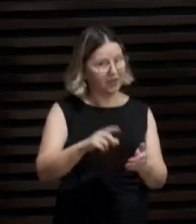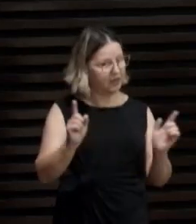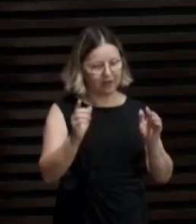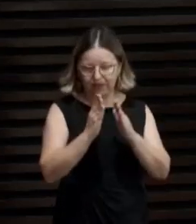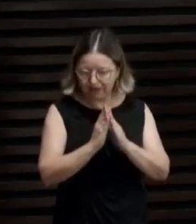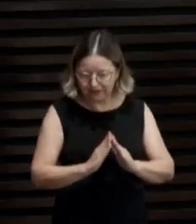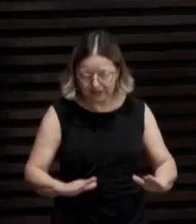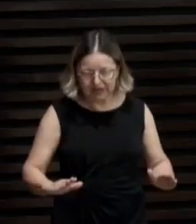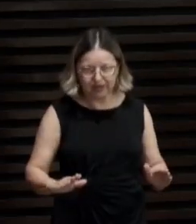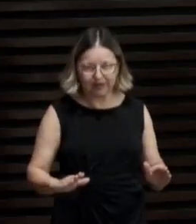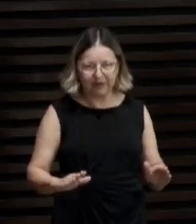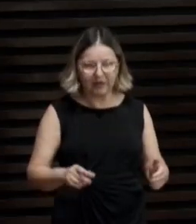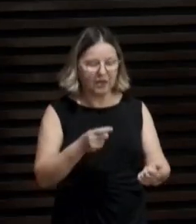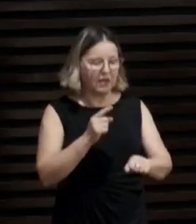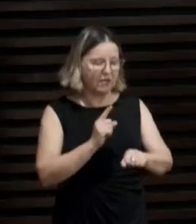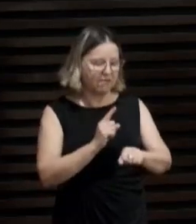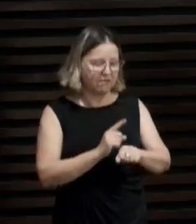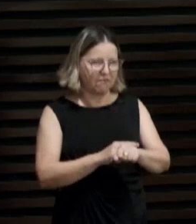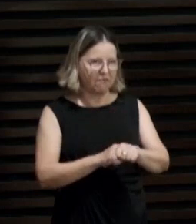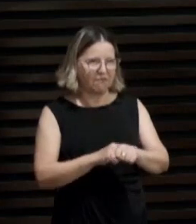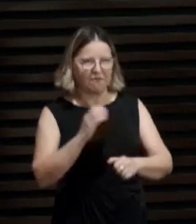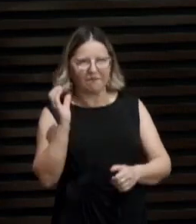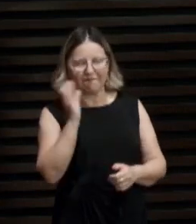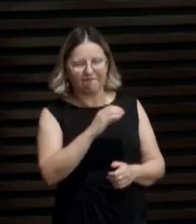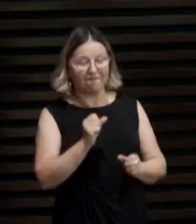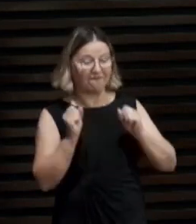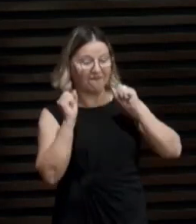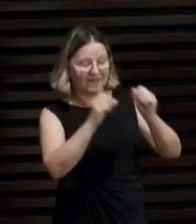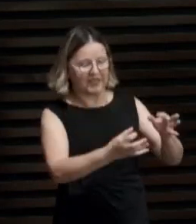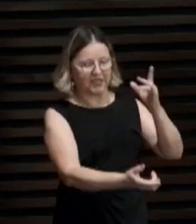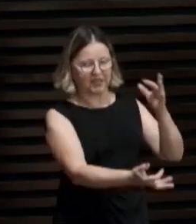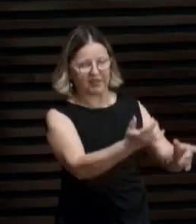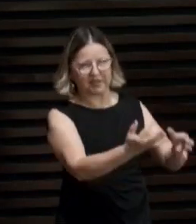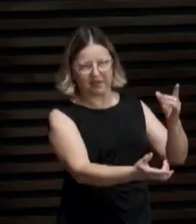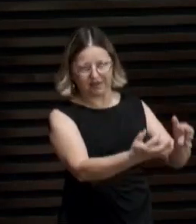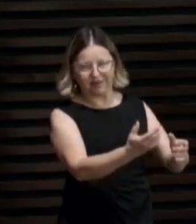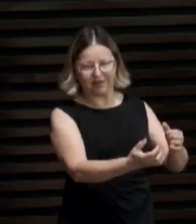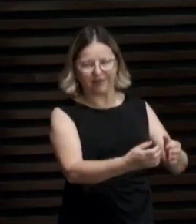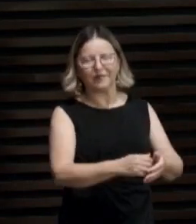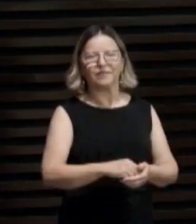adorar, será no mesmo instante lançado na fornalha de fogo ardente.